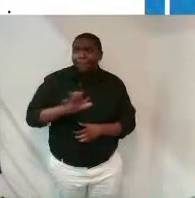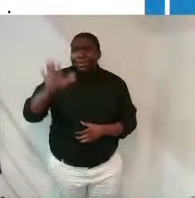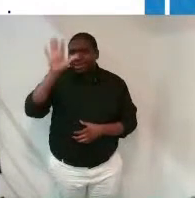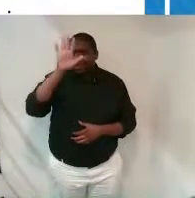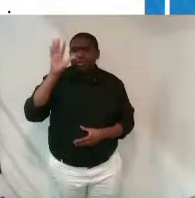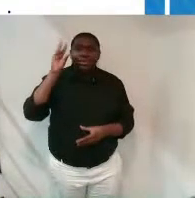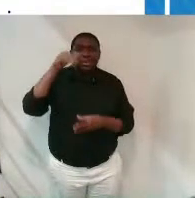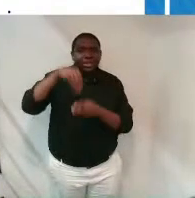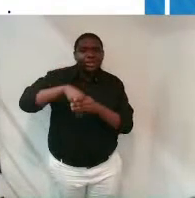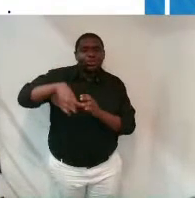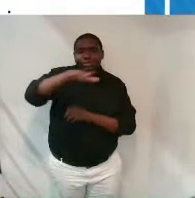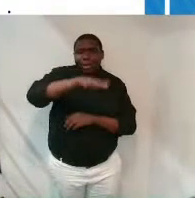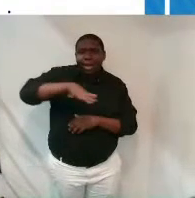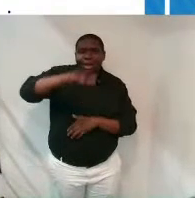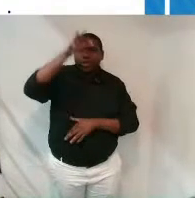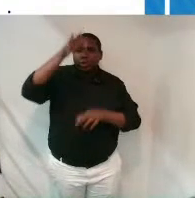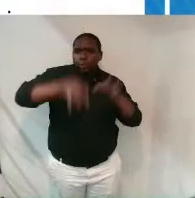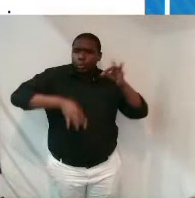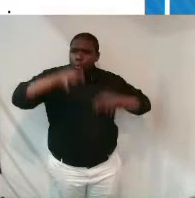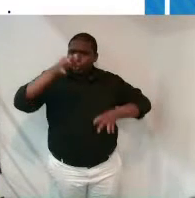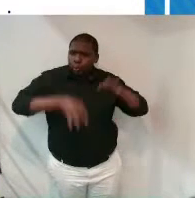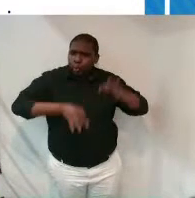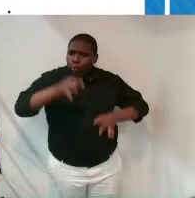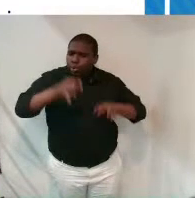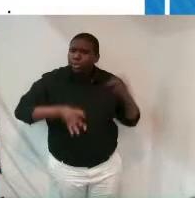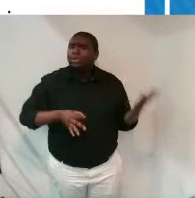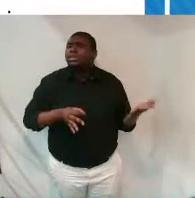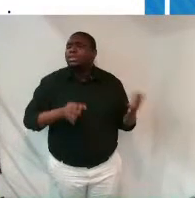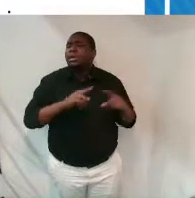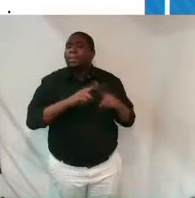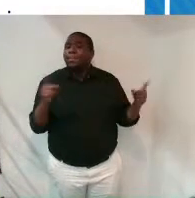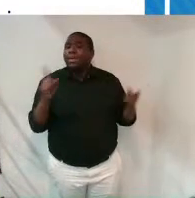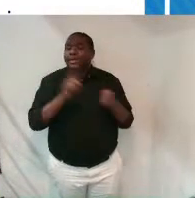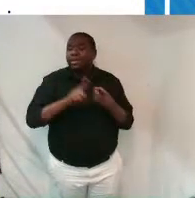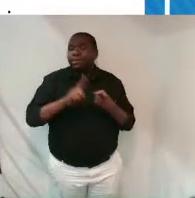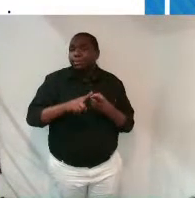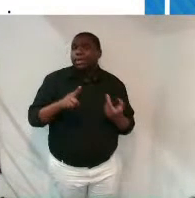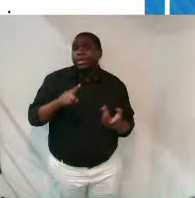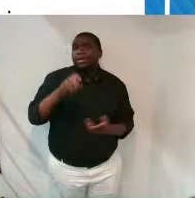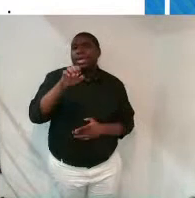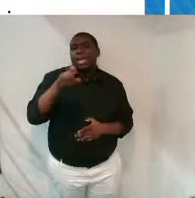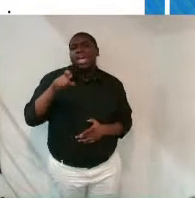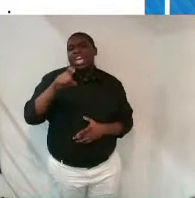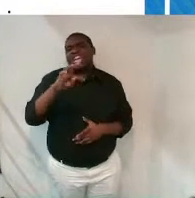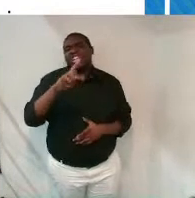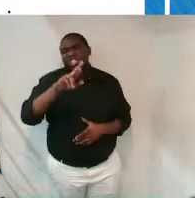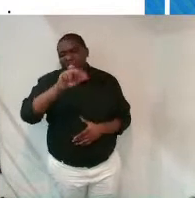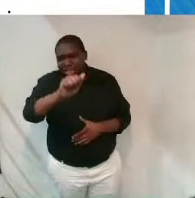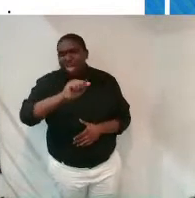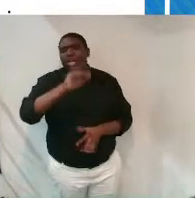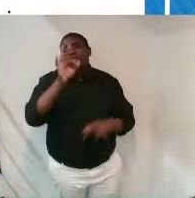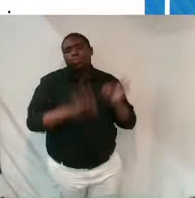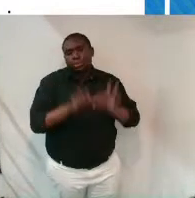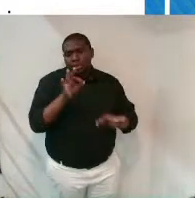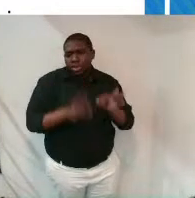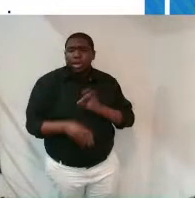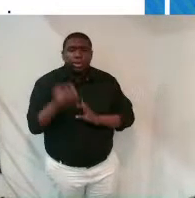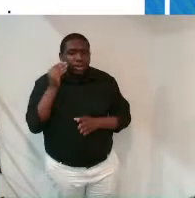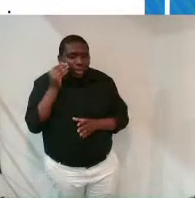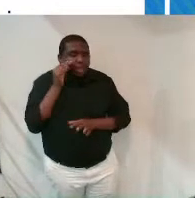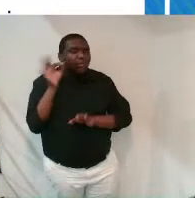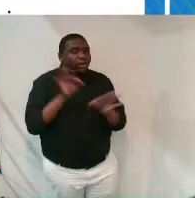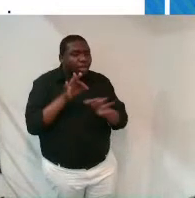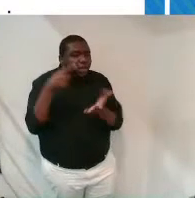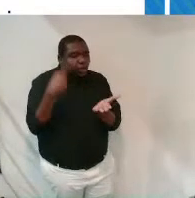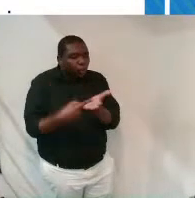instrumentos jurídicos, e não só judiciais, mas principalmente extrajudiciais, de tentativa de composição, de